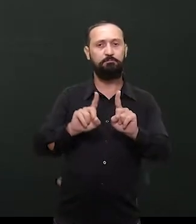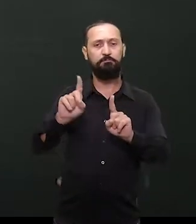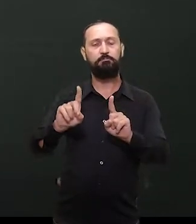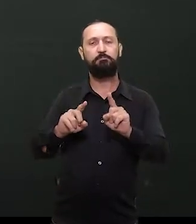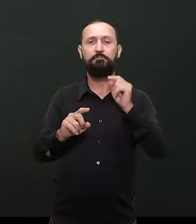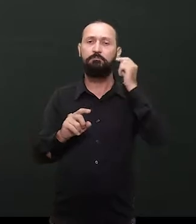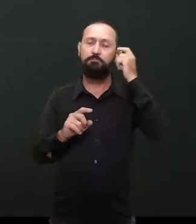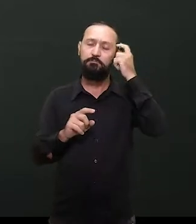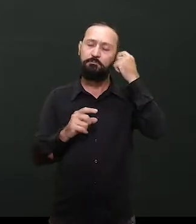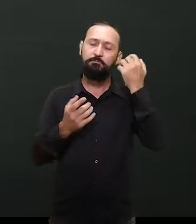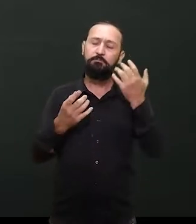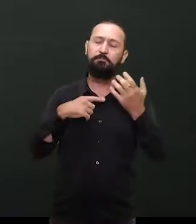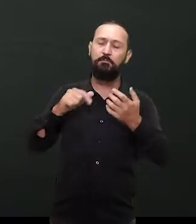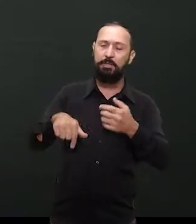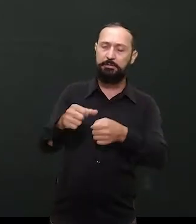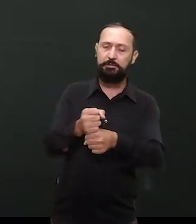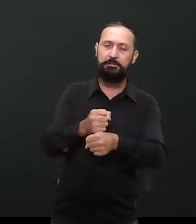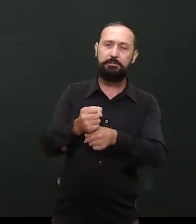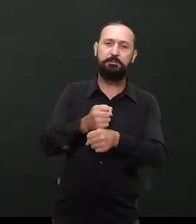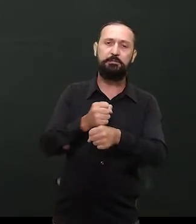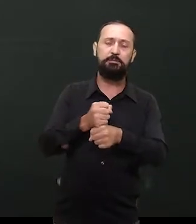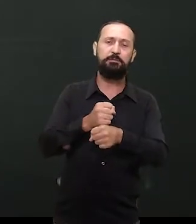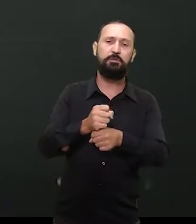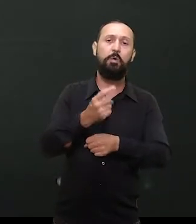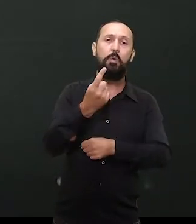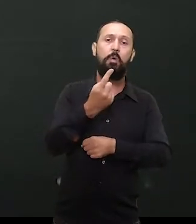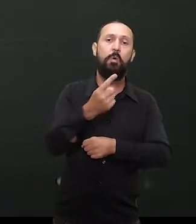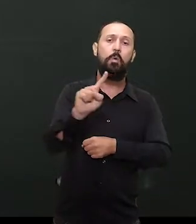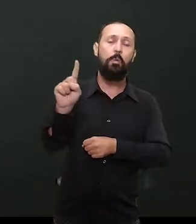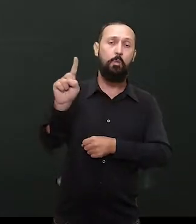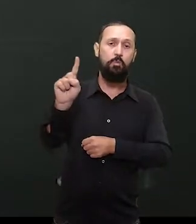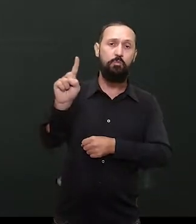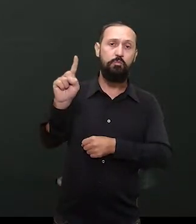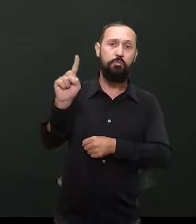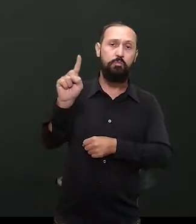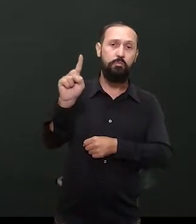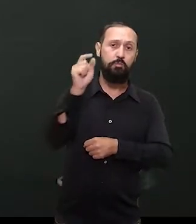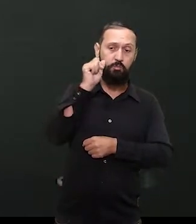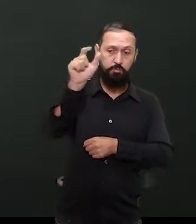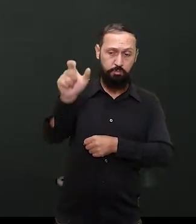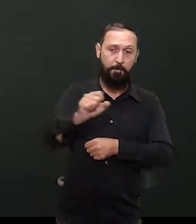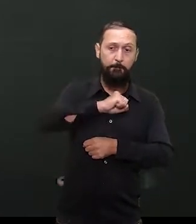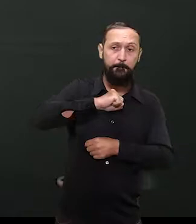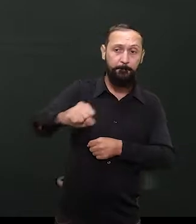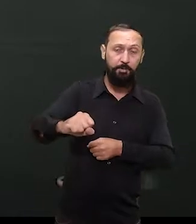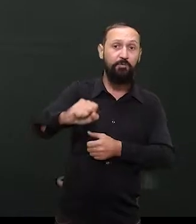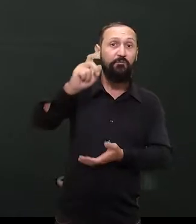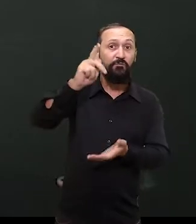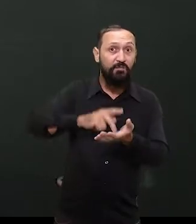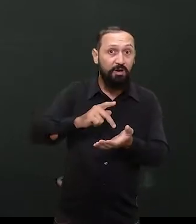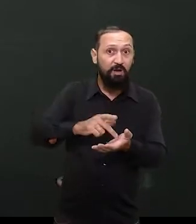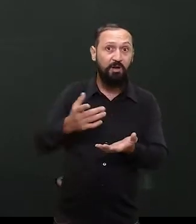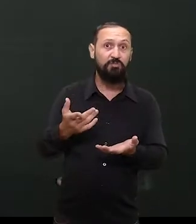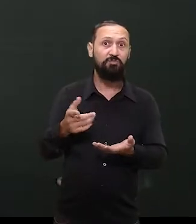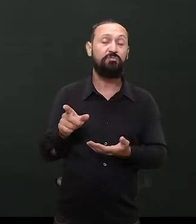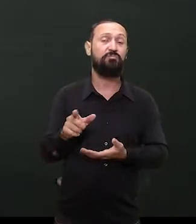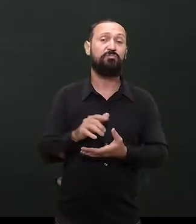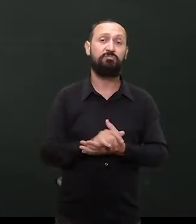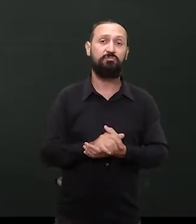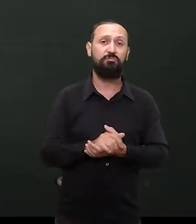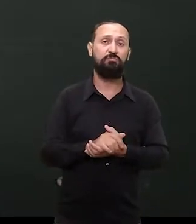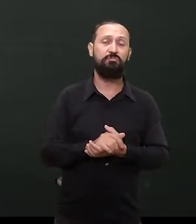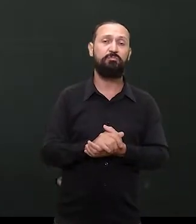estatísticas tivemos esse ano um feminicídio Consumado então nós somos